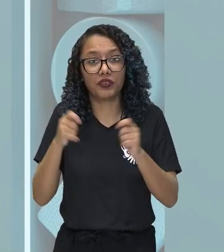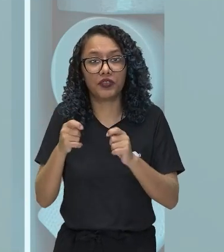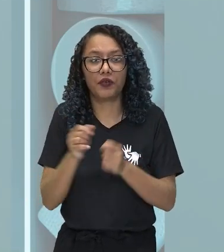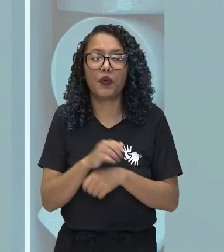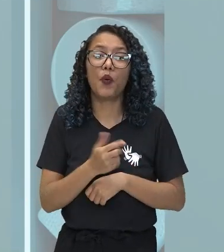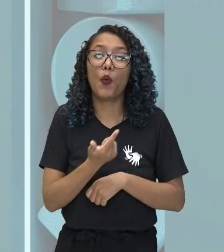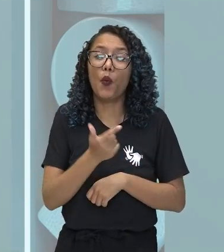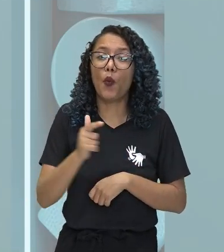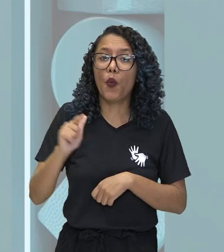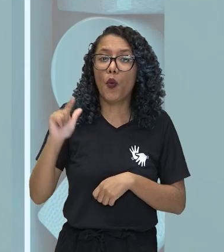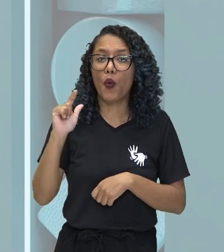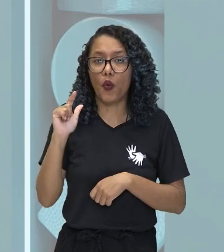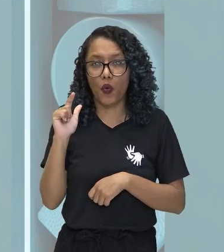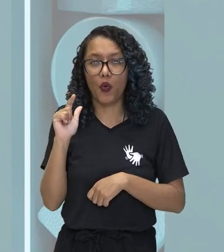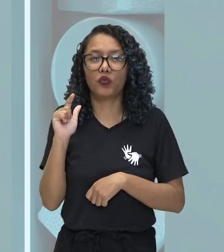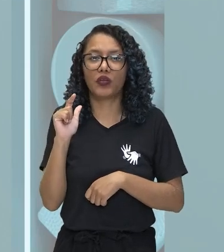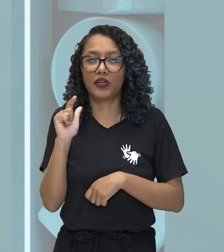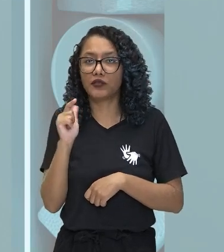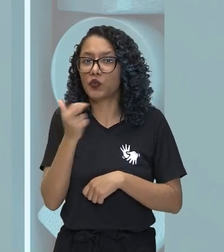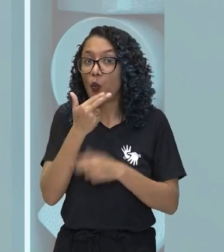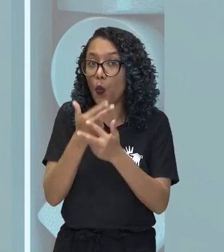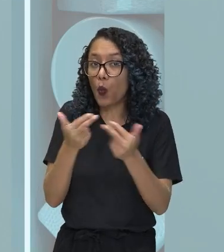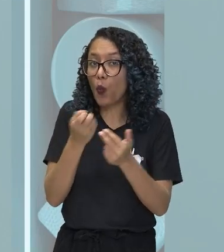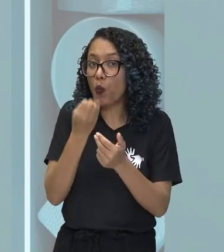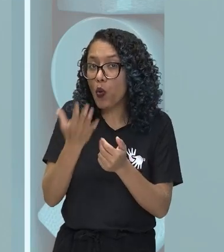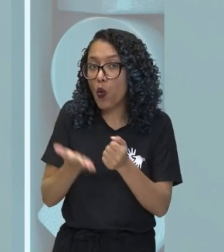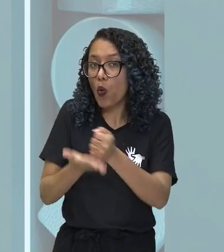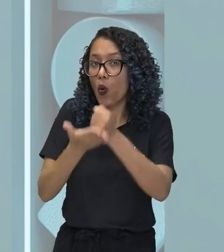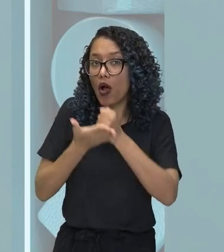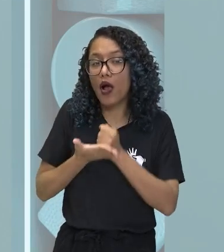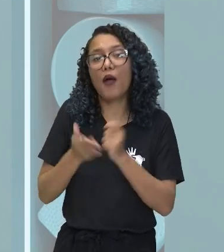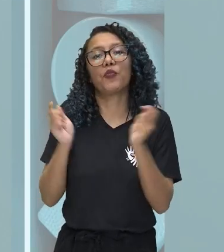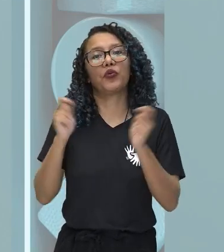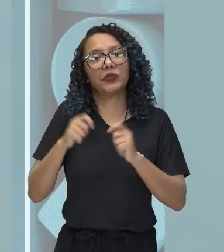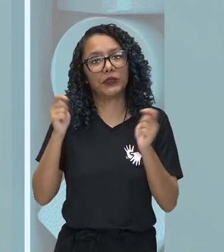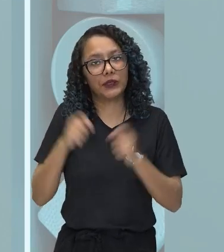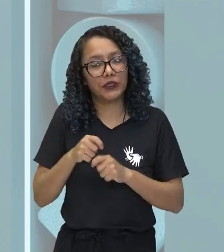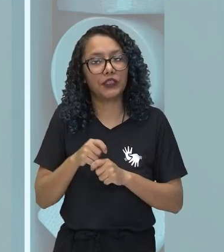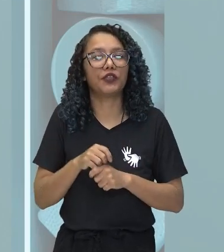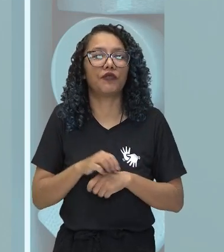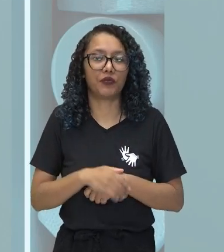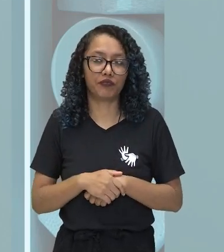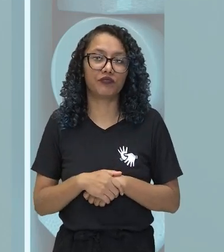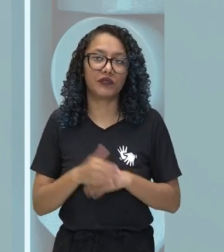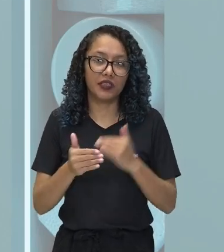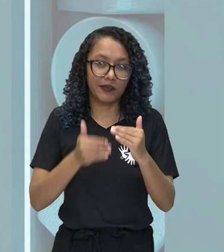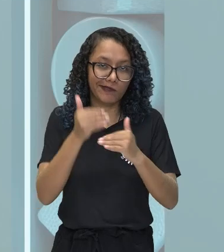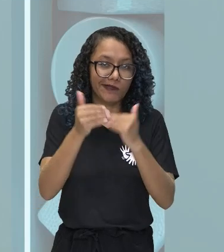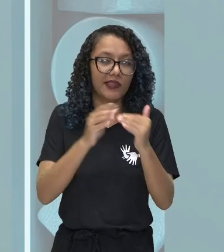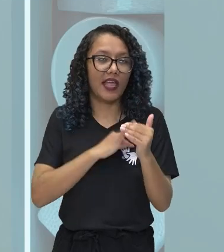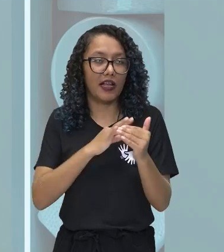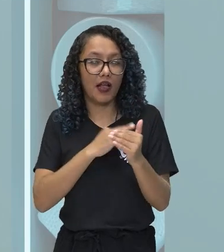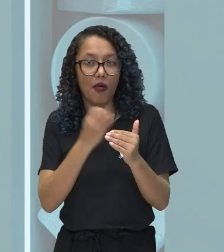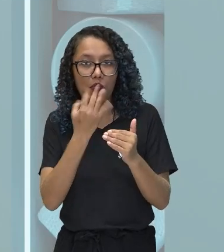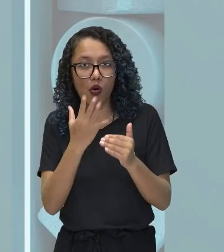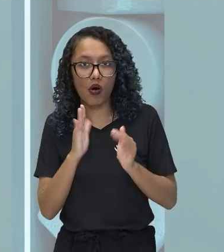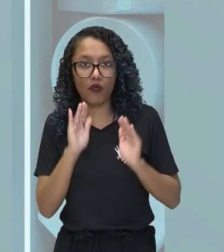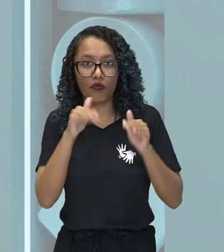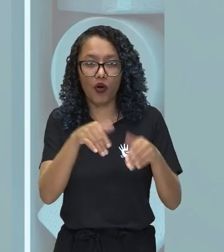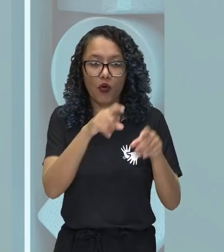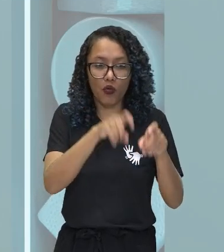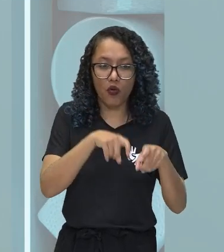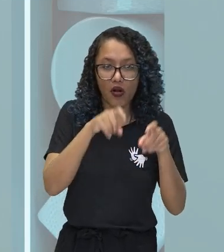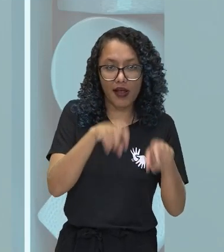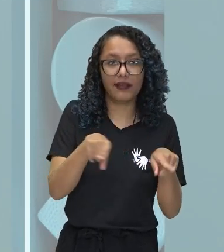outras coisas para eles. Eles conseguem já desenvolver melhor tanto o plantio quanto a colheita. Então, a gente viu que na